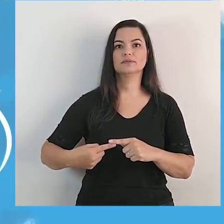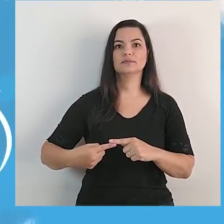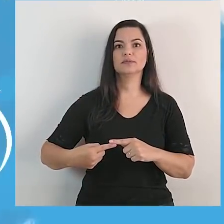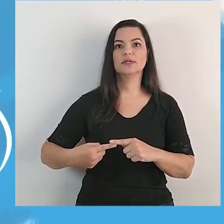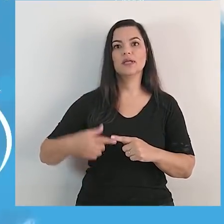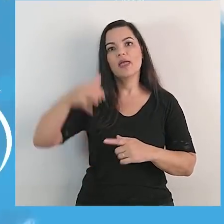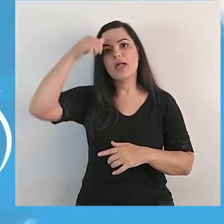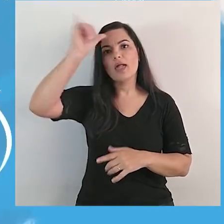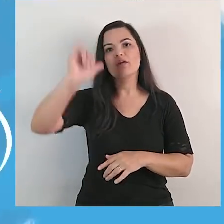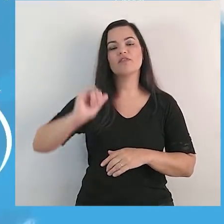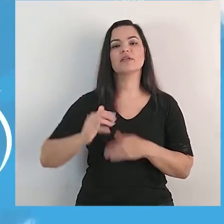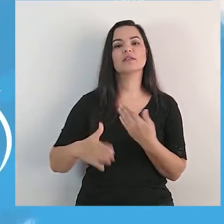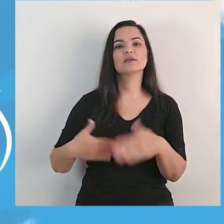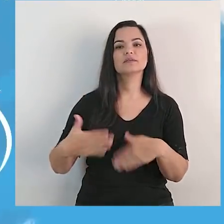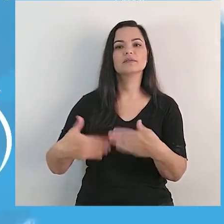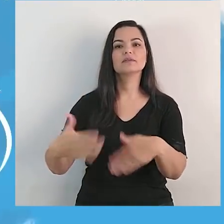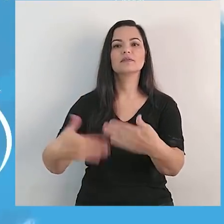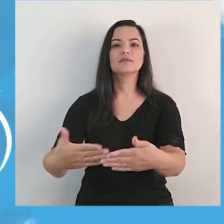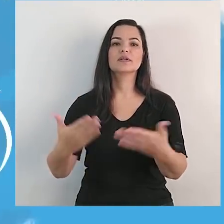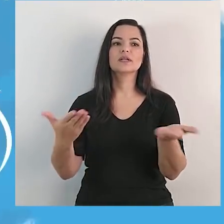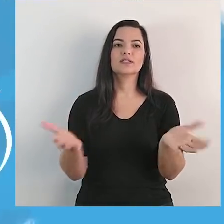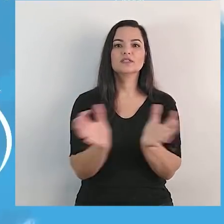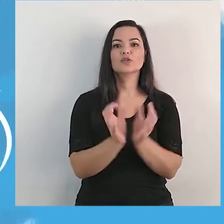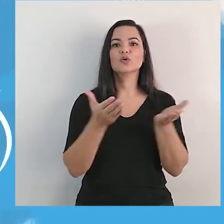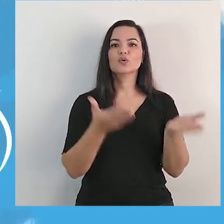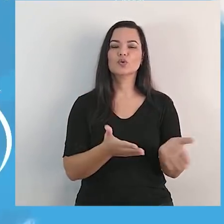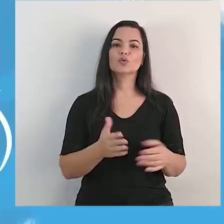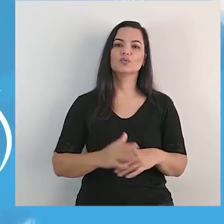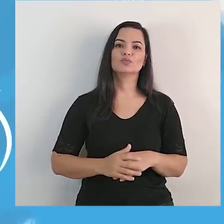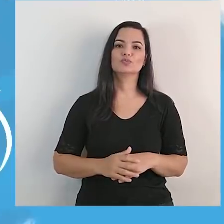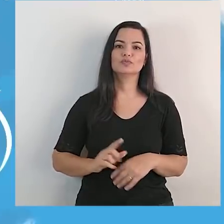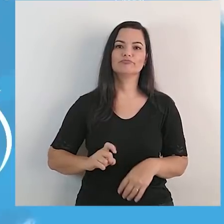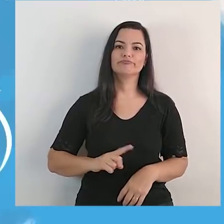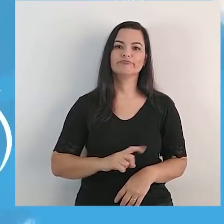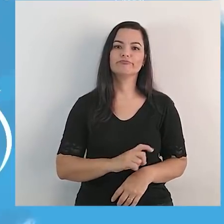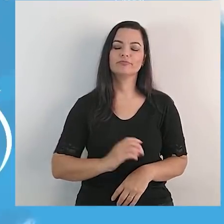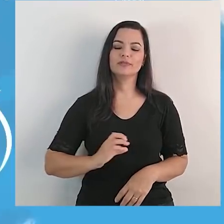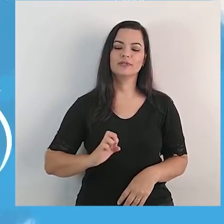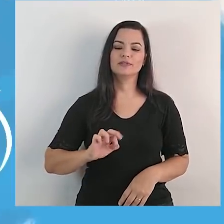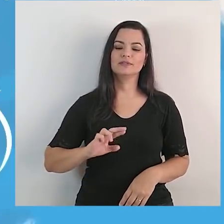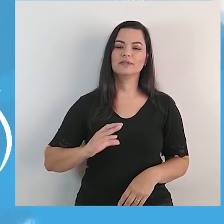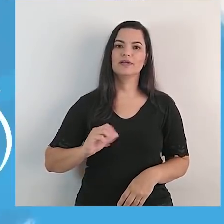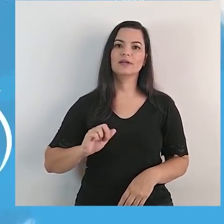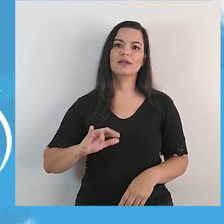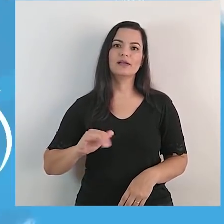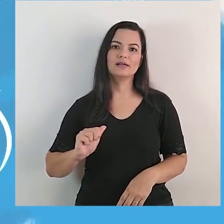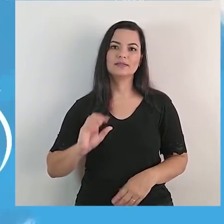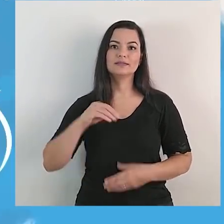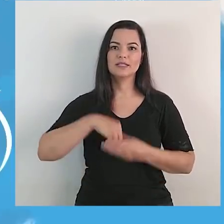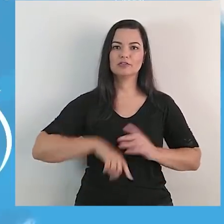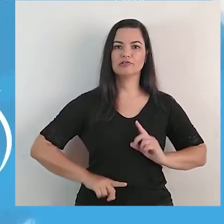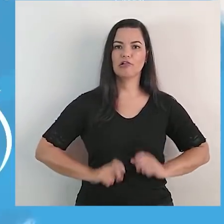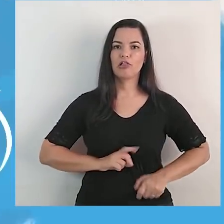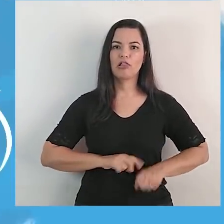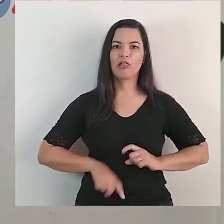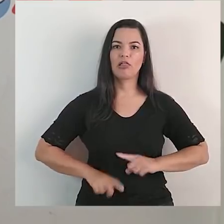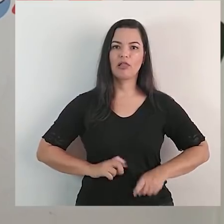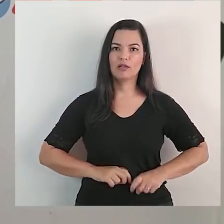conseguem impedir o desenvolvimento das cercárias. Então, guarda bem essas informações, tá